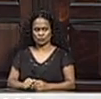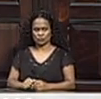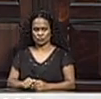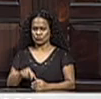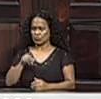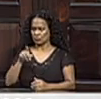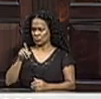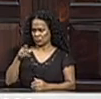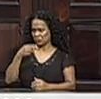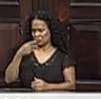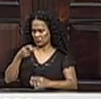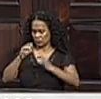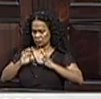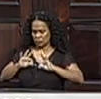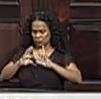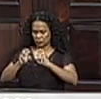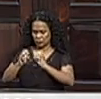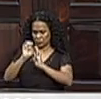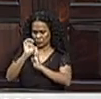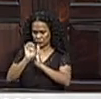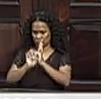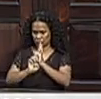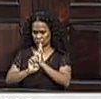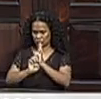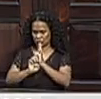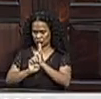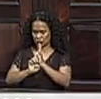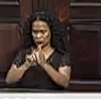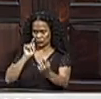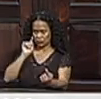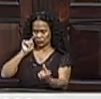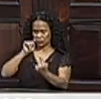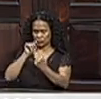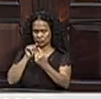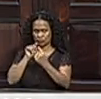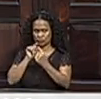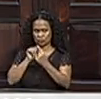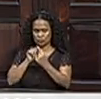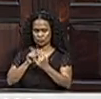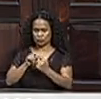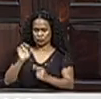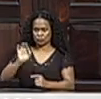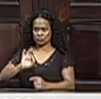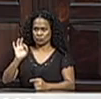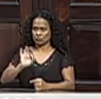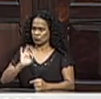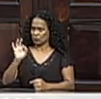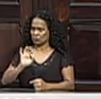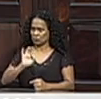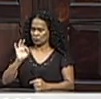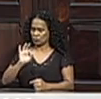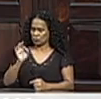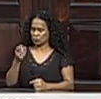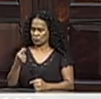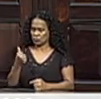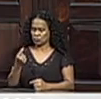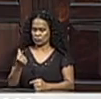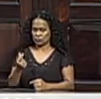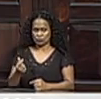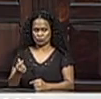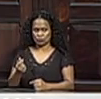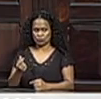as emendas que dizem respeito ao percentual de reajuste